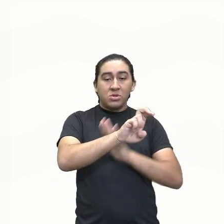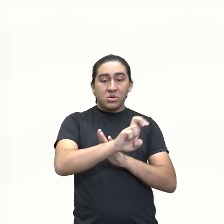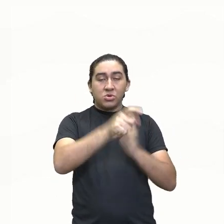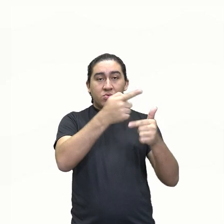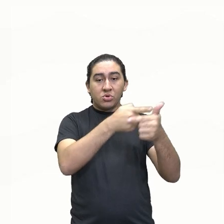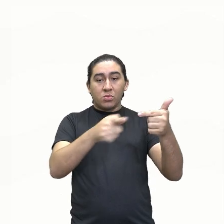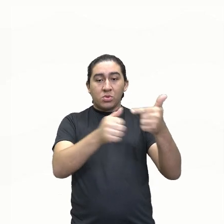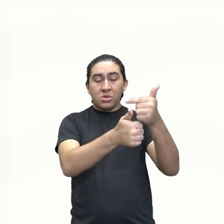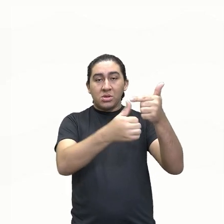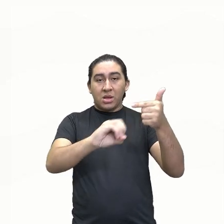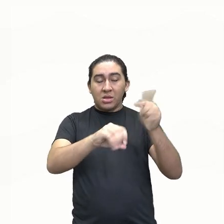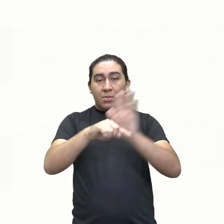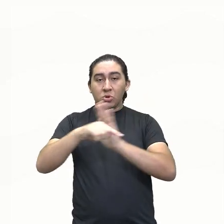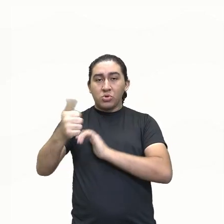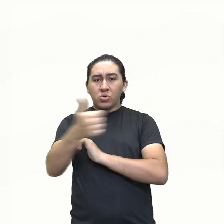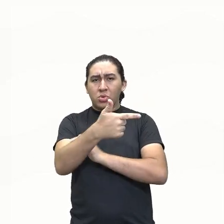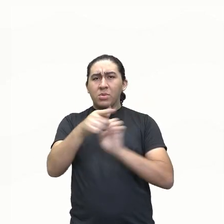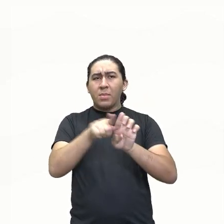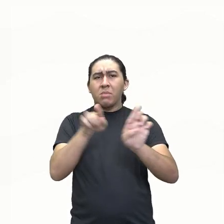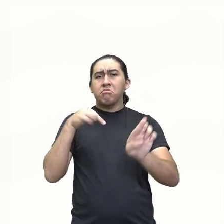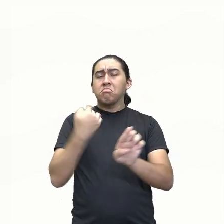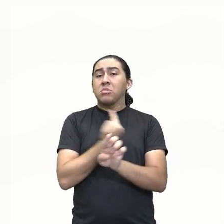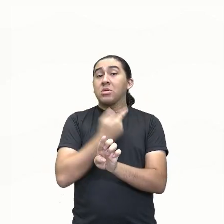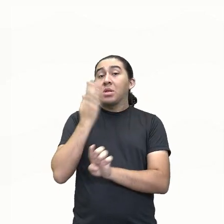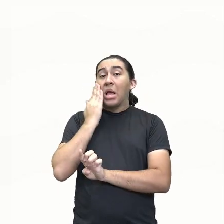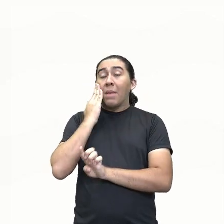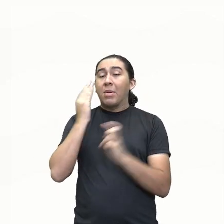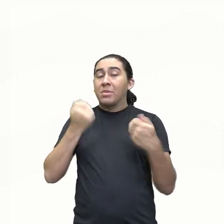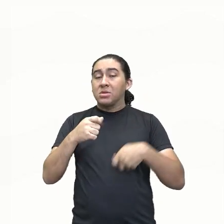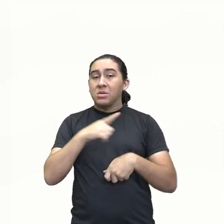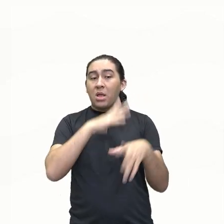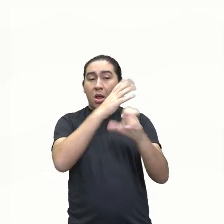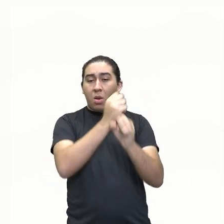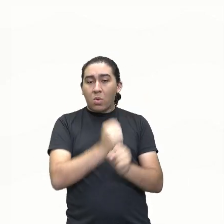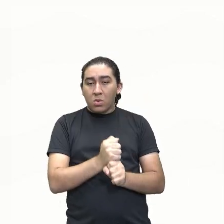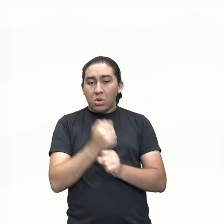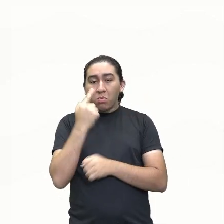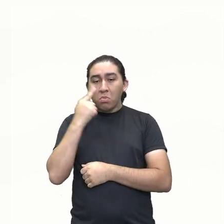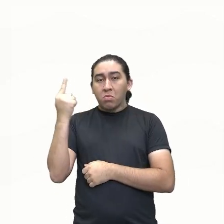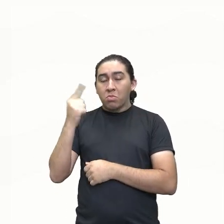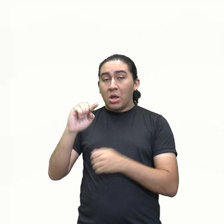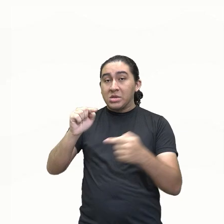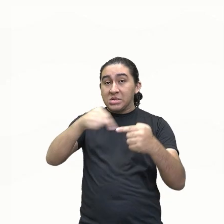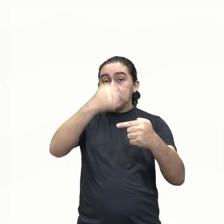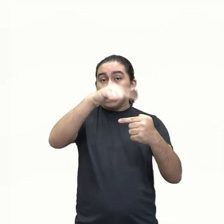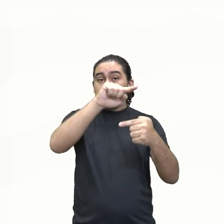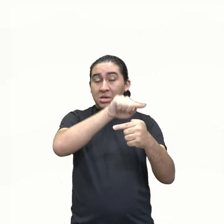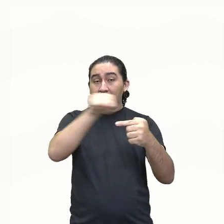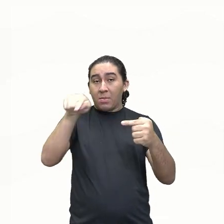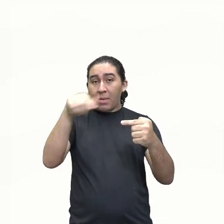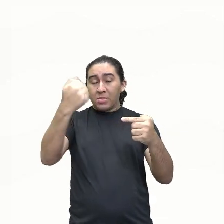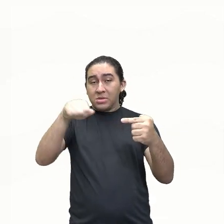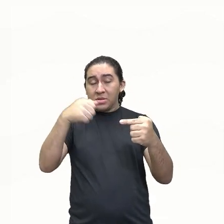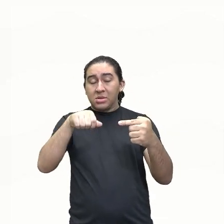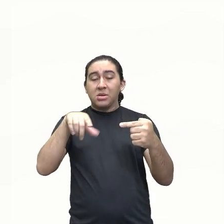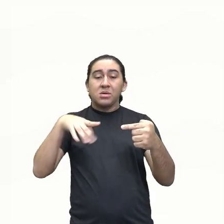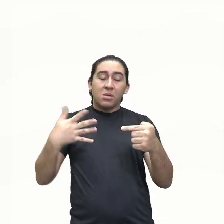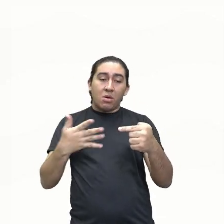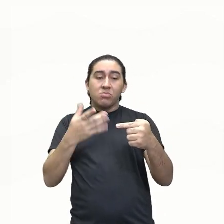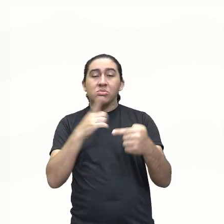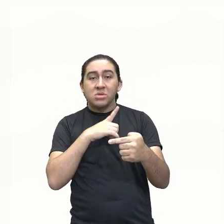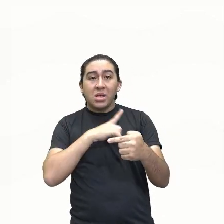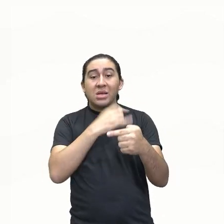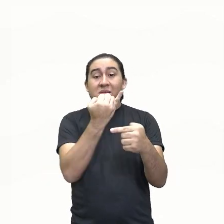menos 12. Ora, nós sabemos que nós precisamos resolver isso aqui, certo? E numa divisão de